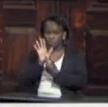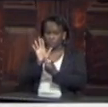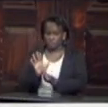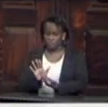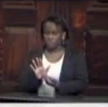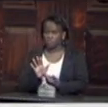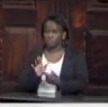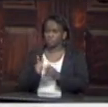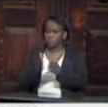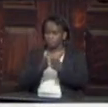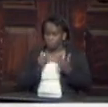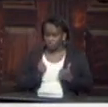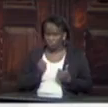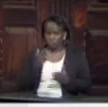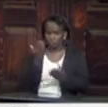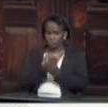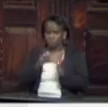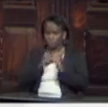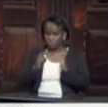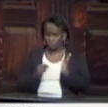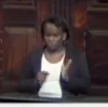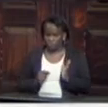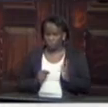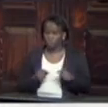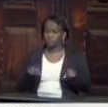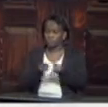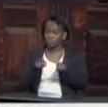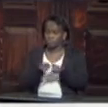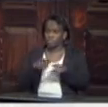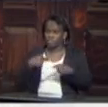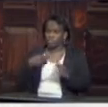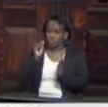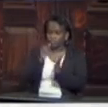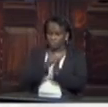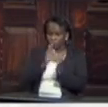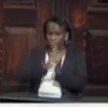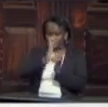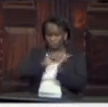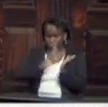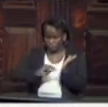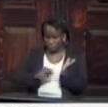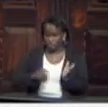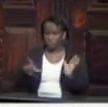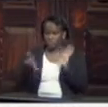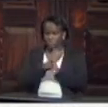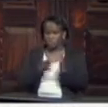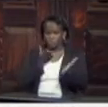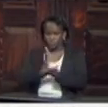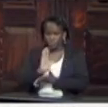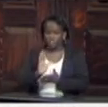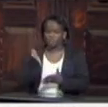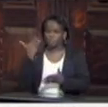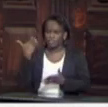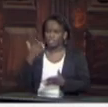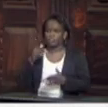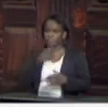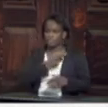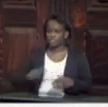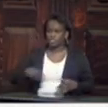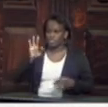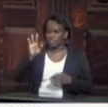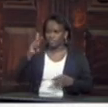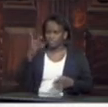do requerimento de destaque. Eu, inclusive, transcrevi a lei aprovada por Fernando Henrique Cardoso,